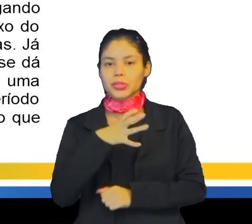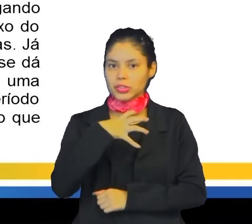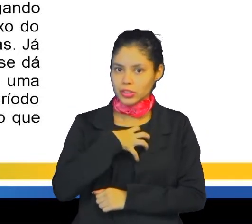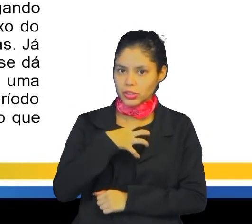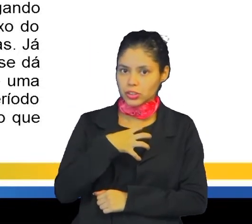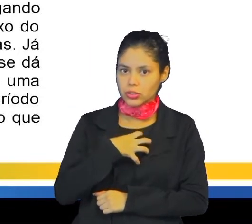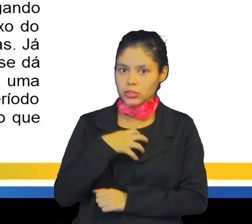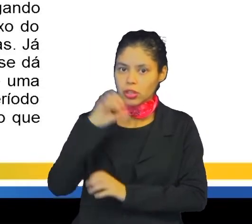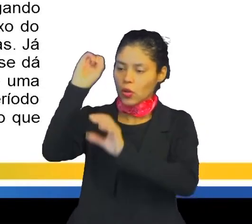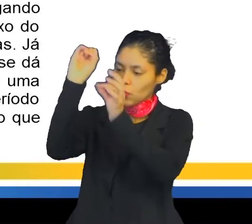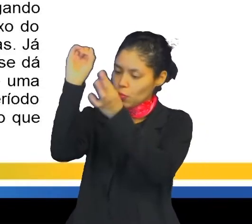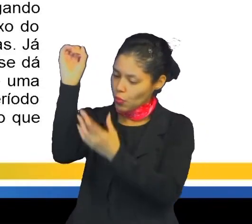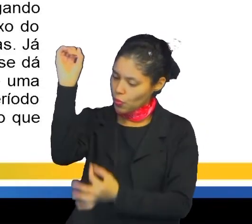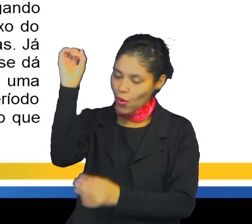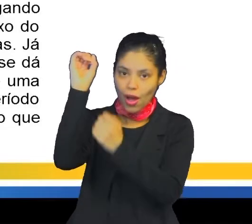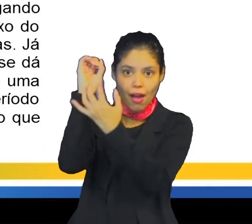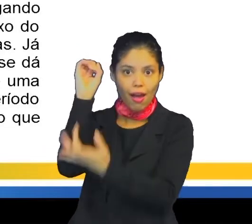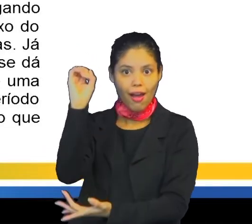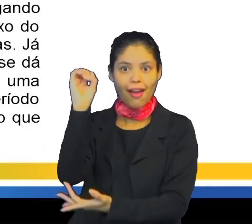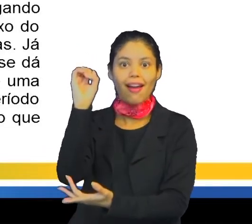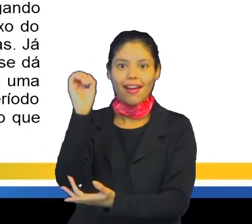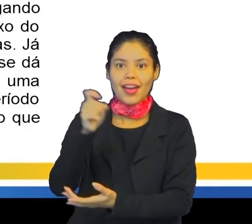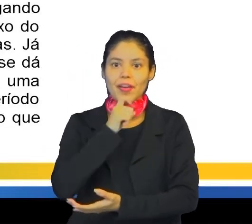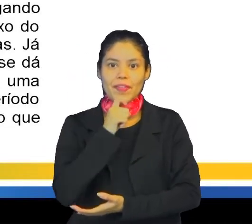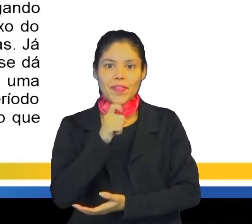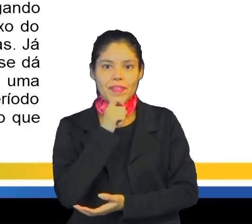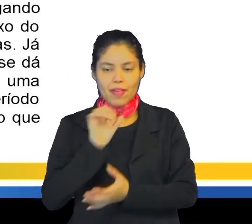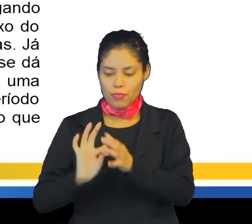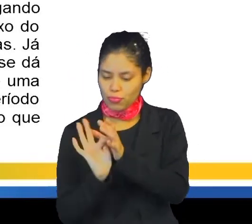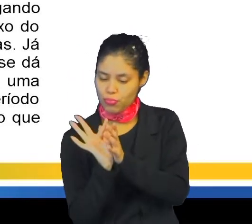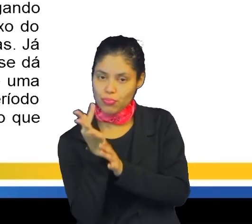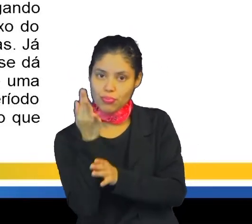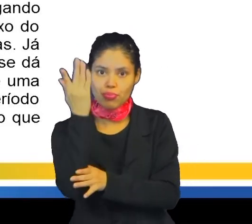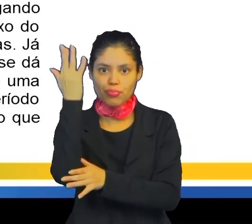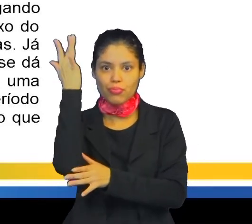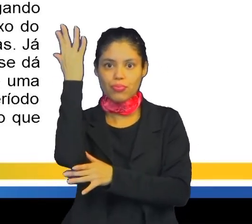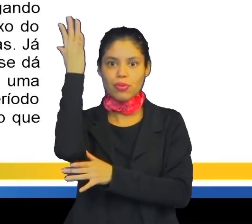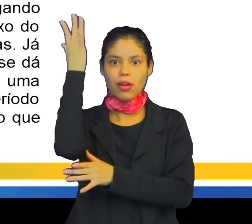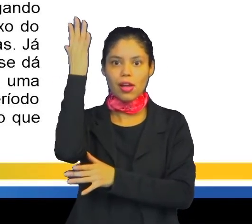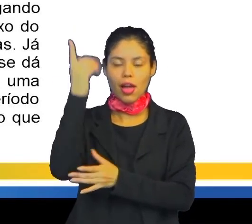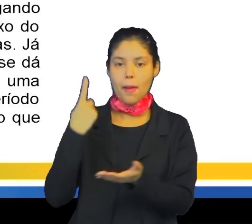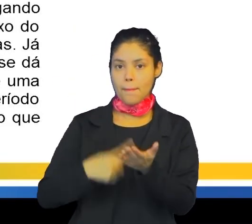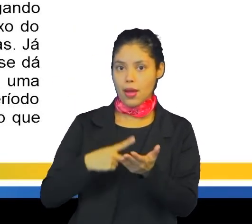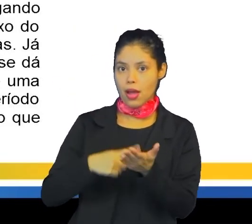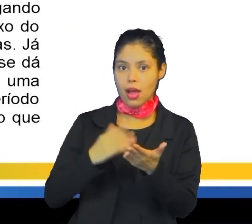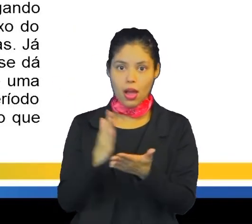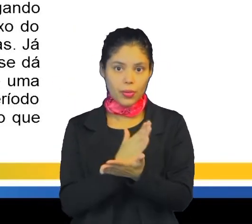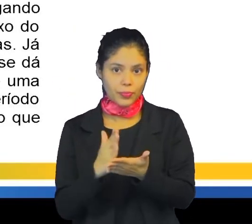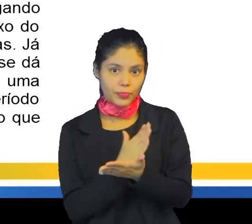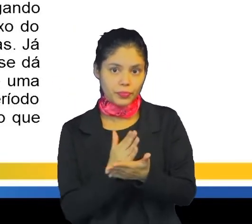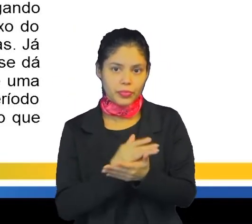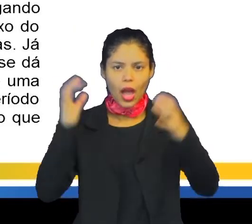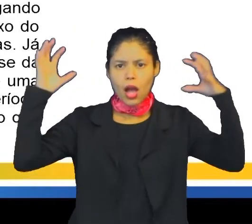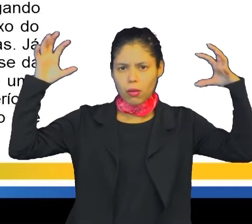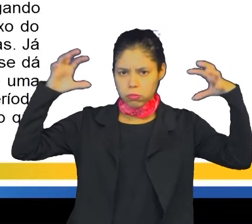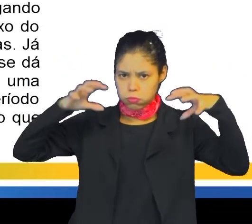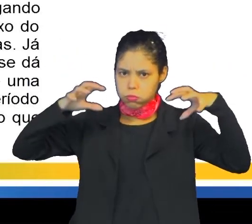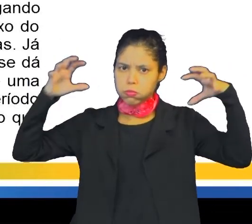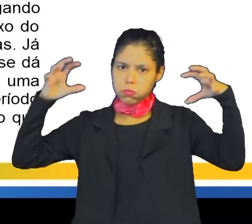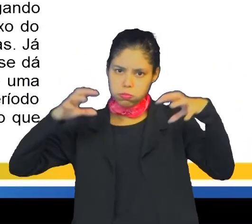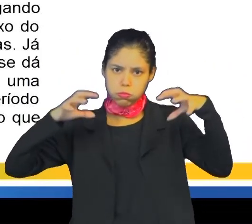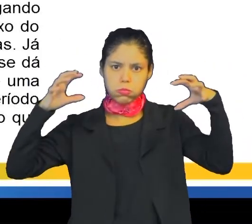os efeitos outono e da Primavera em algumas regiões a maioria das regiões a primavera marca o início do período chuvoso